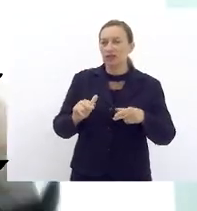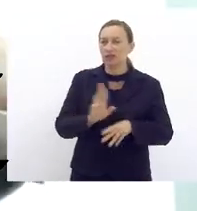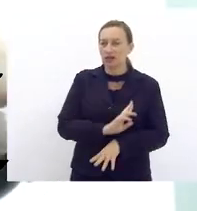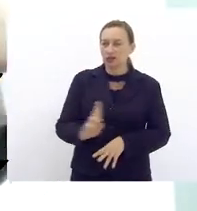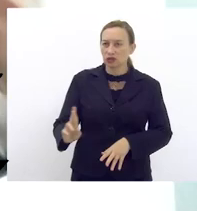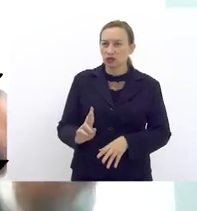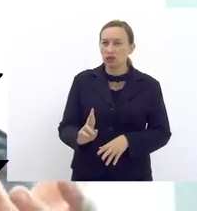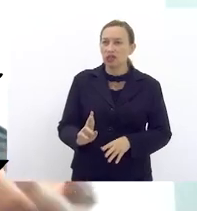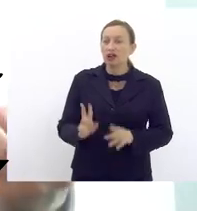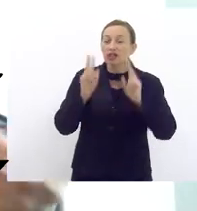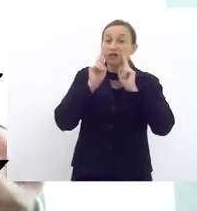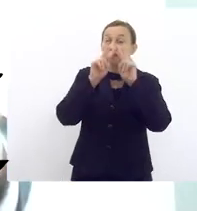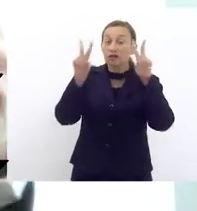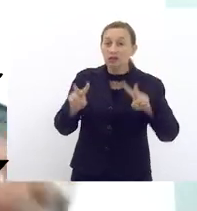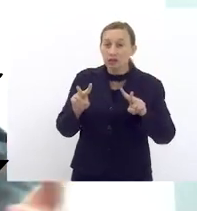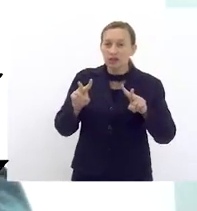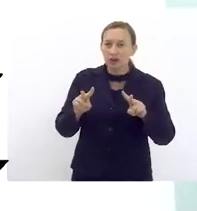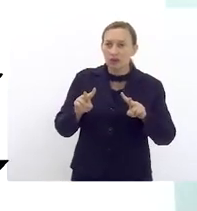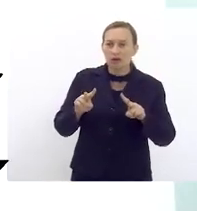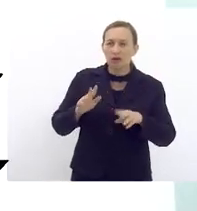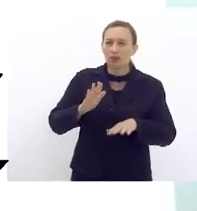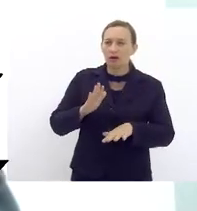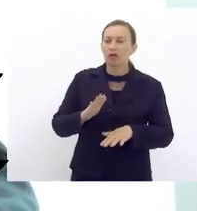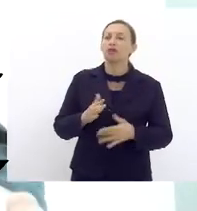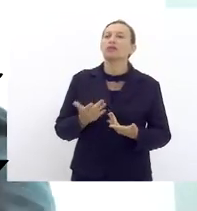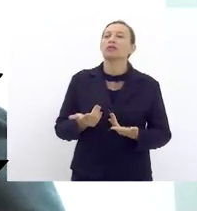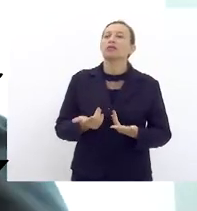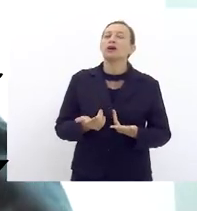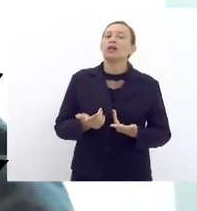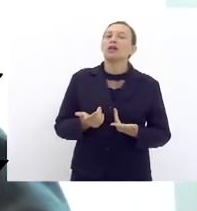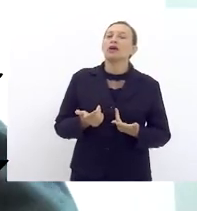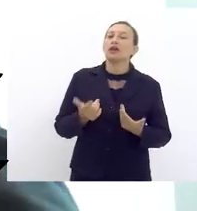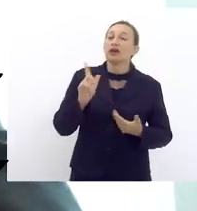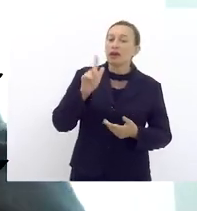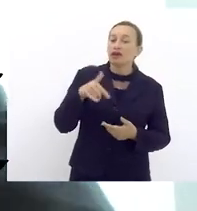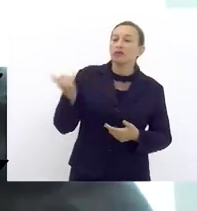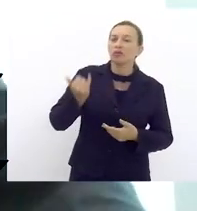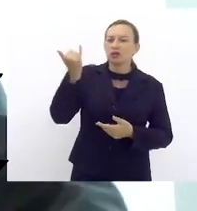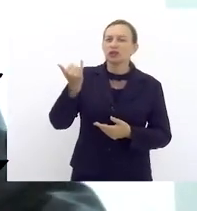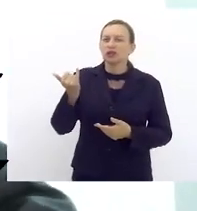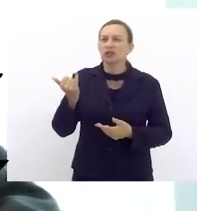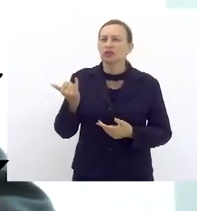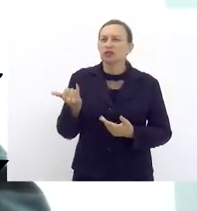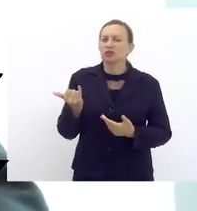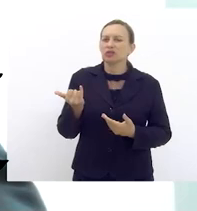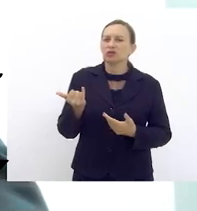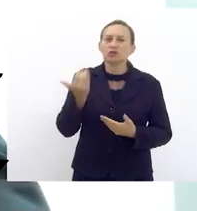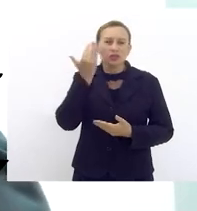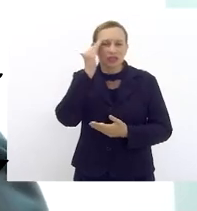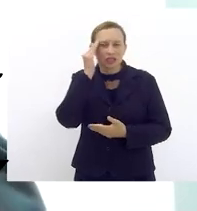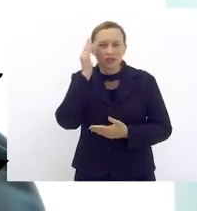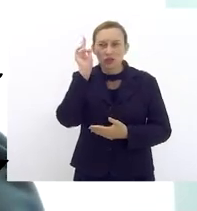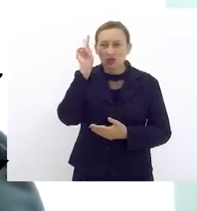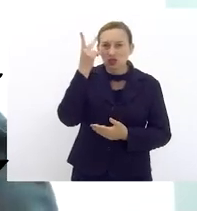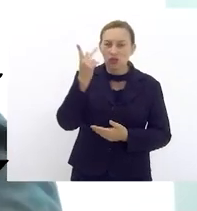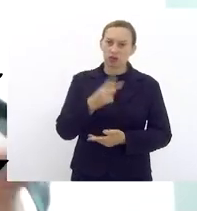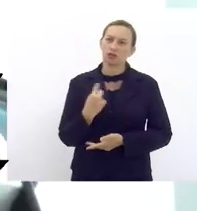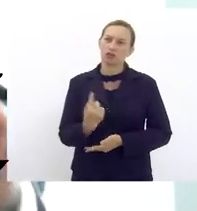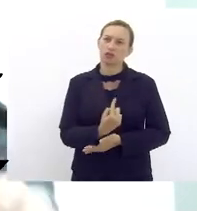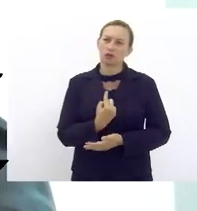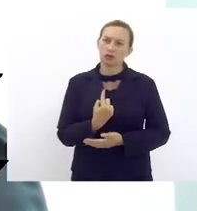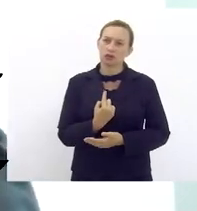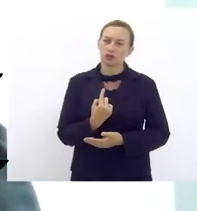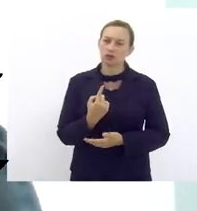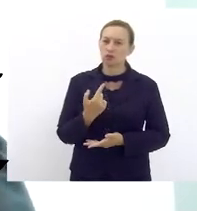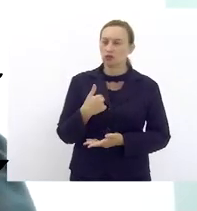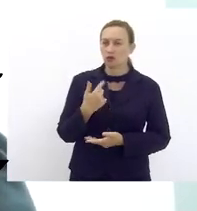essa visão além da Lei ela é mais do que necessária para que nós possamos sobre tudo partido uma compreensão histórica Nossa eu não vou